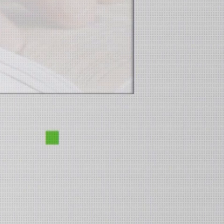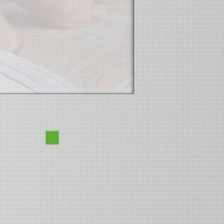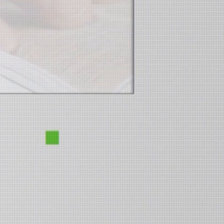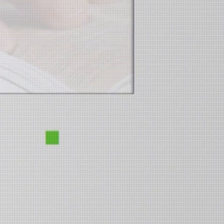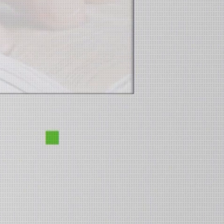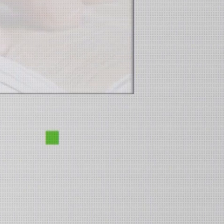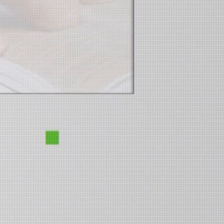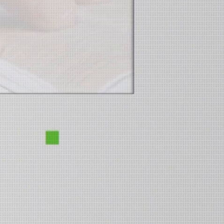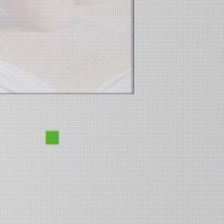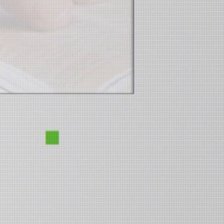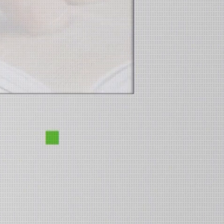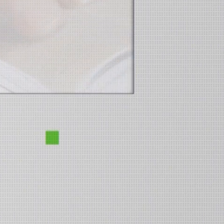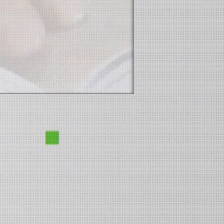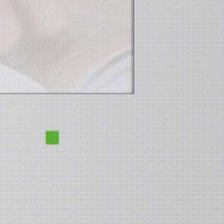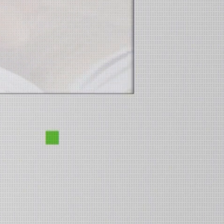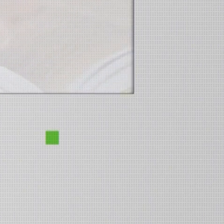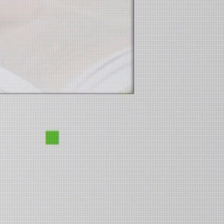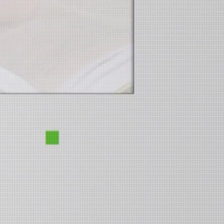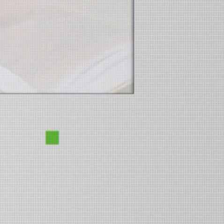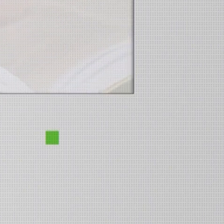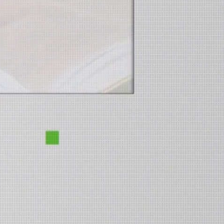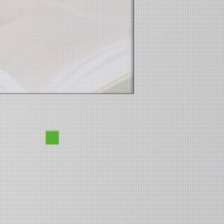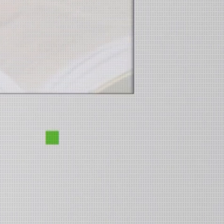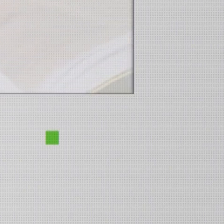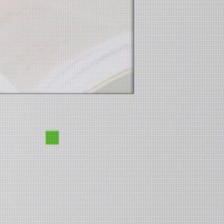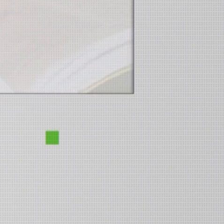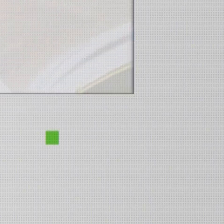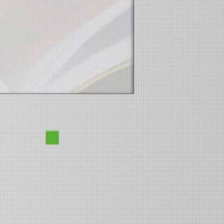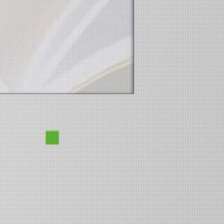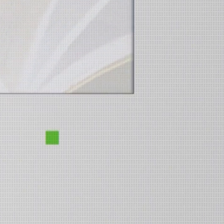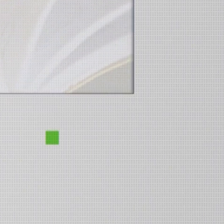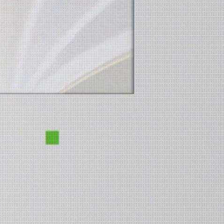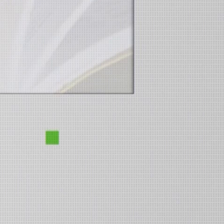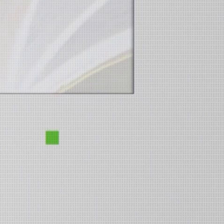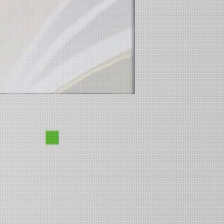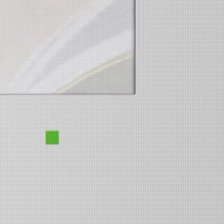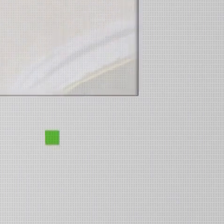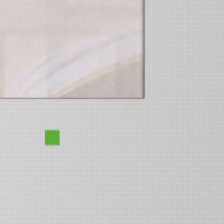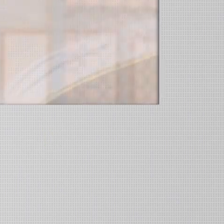enquanto semeia, voltará com júbilo, trazendo seus feixes.